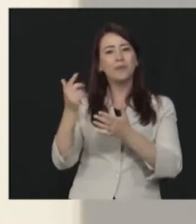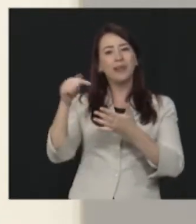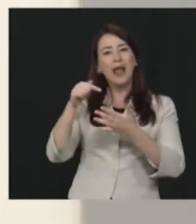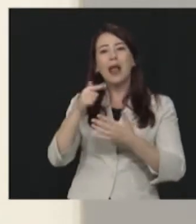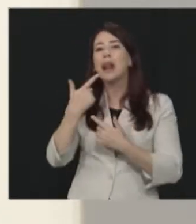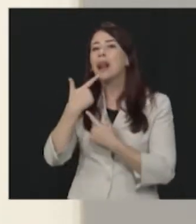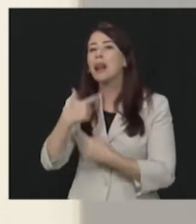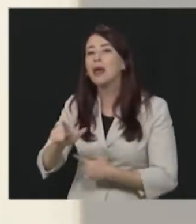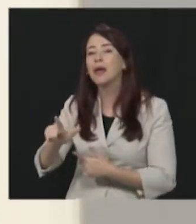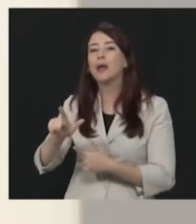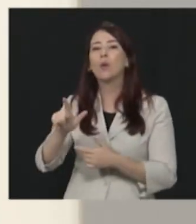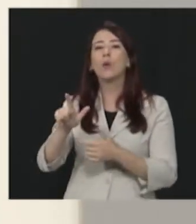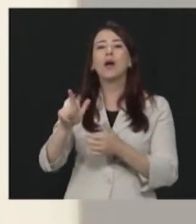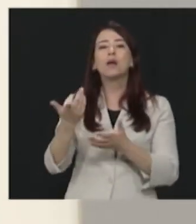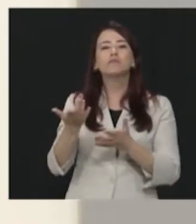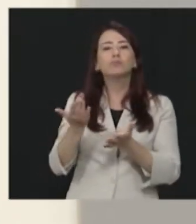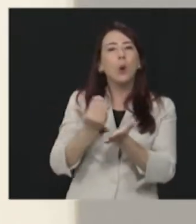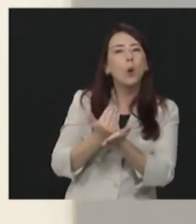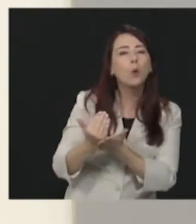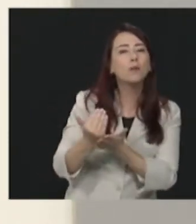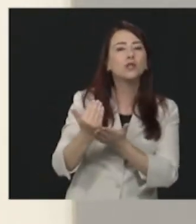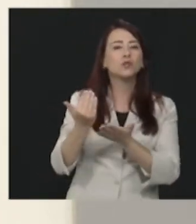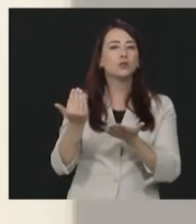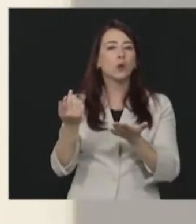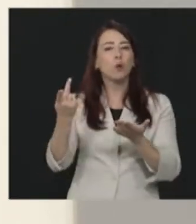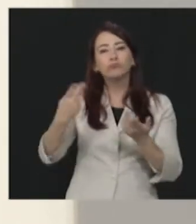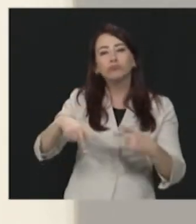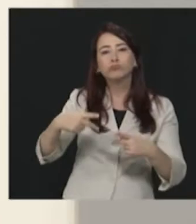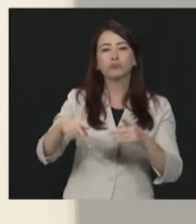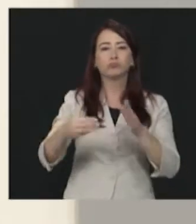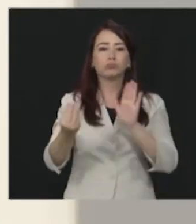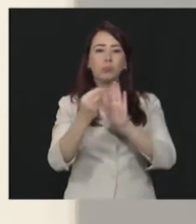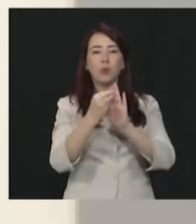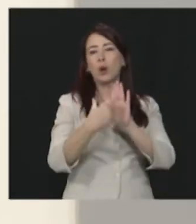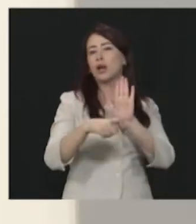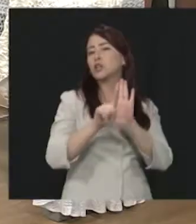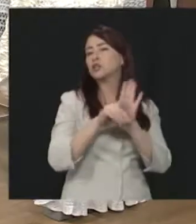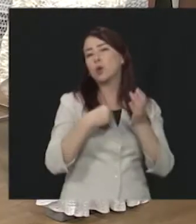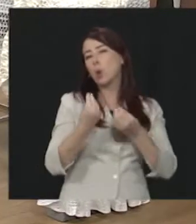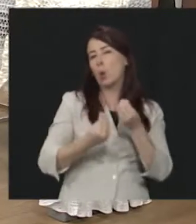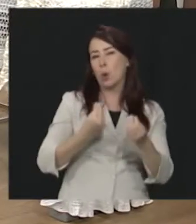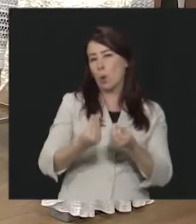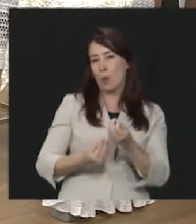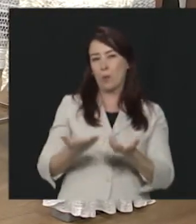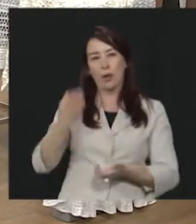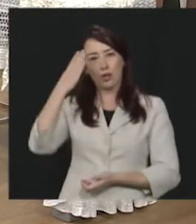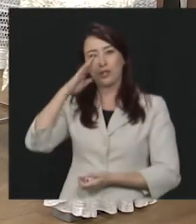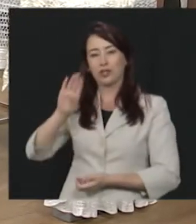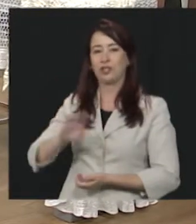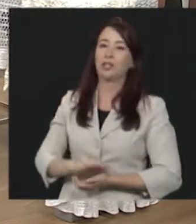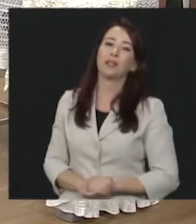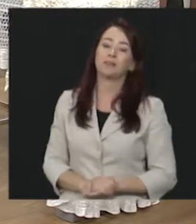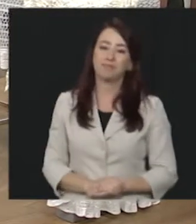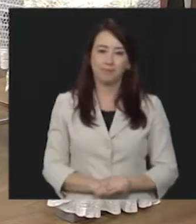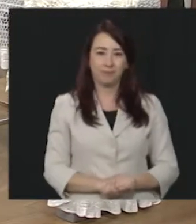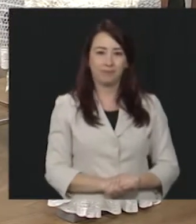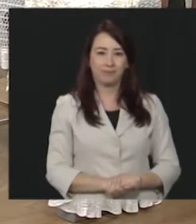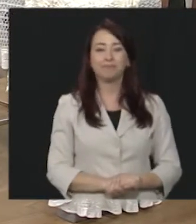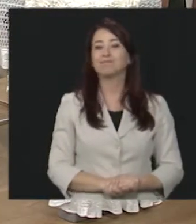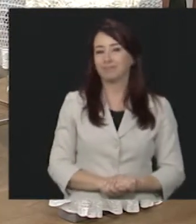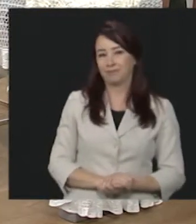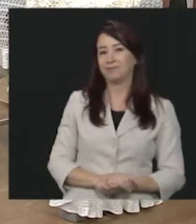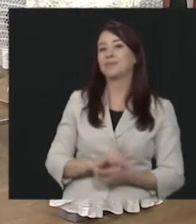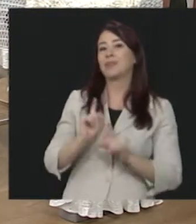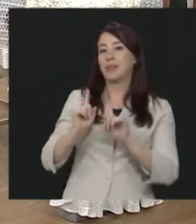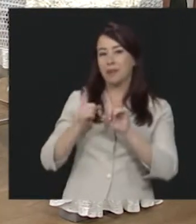realmente passou a fazer parte aí da nossa legislação. Conta pra gente, Regiane. Bom, eu vou dar o primeiro